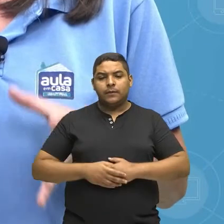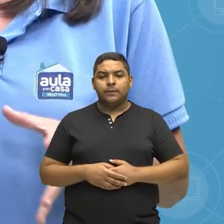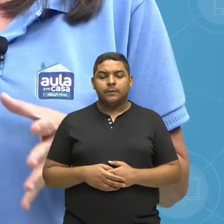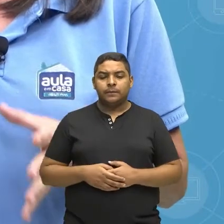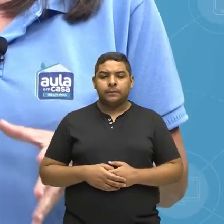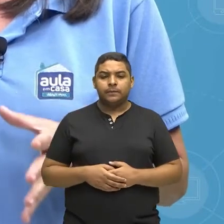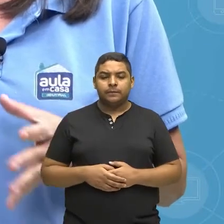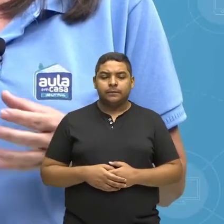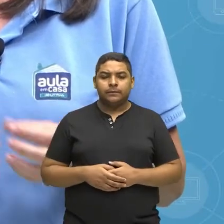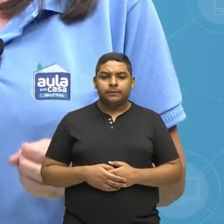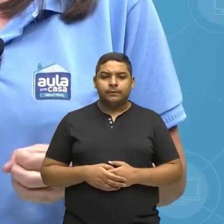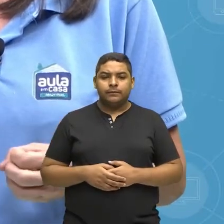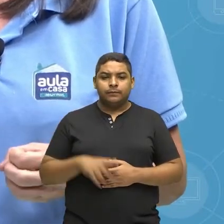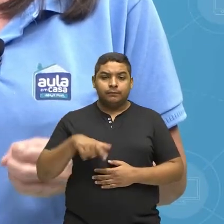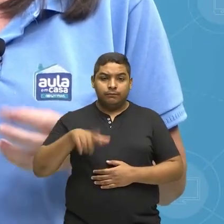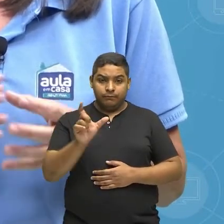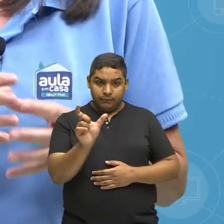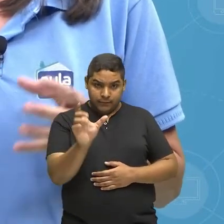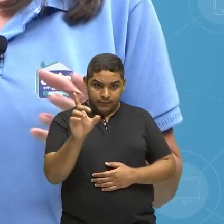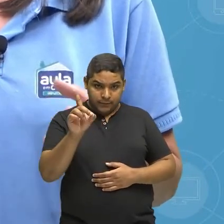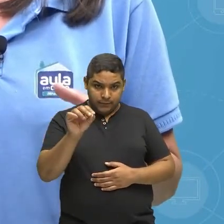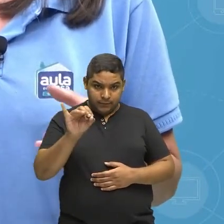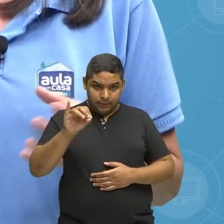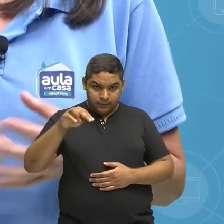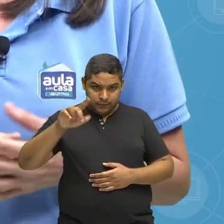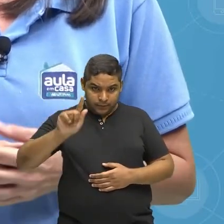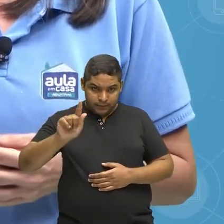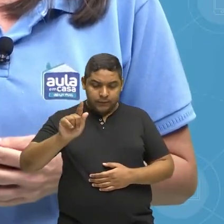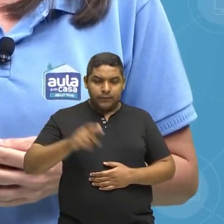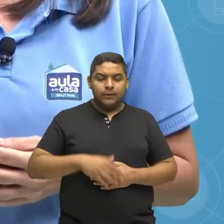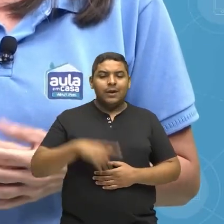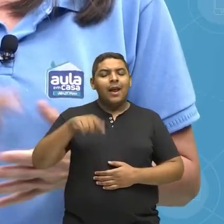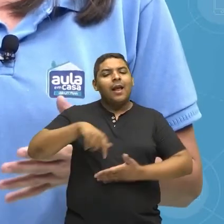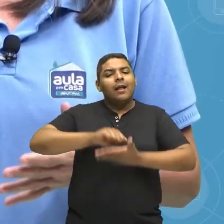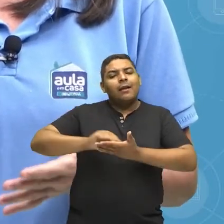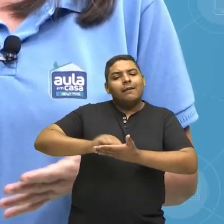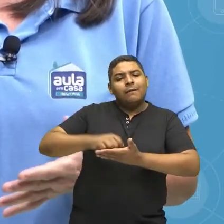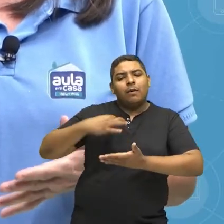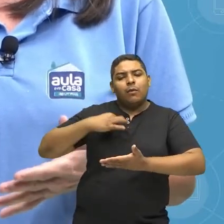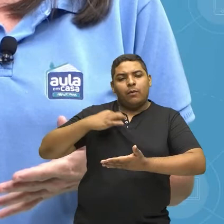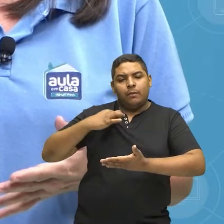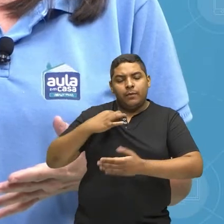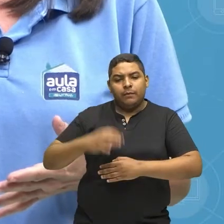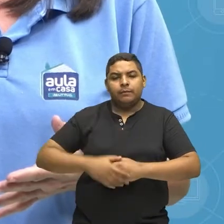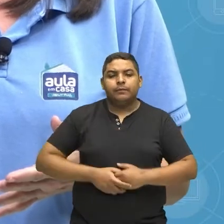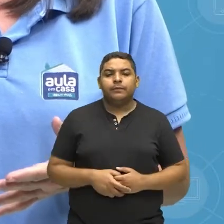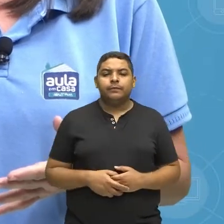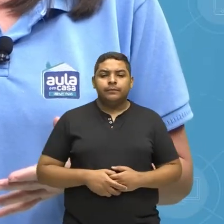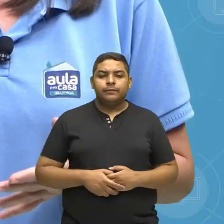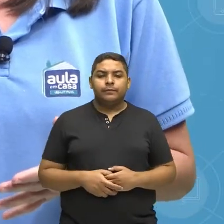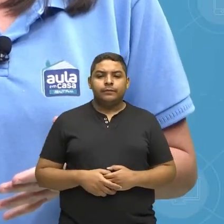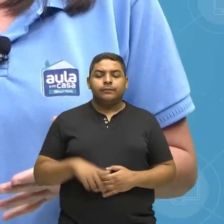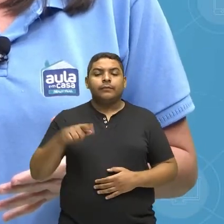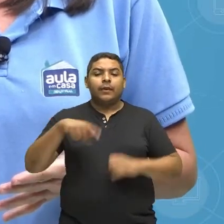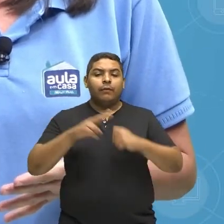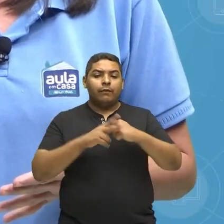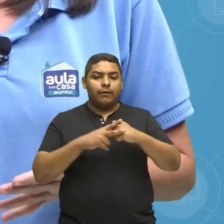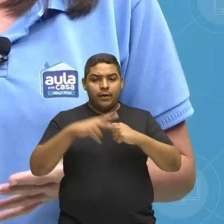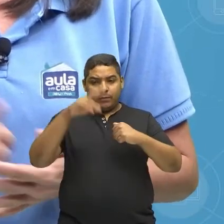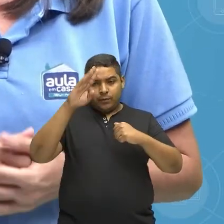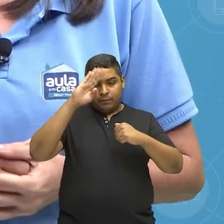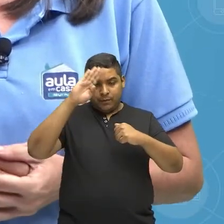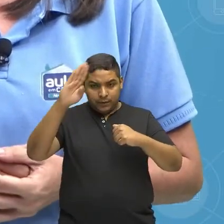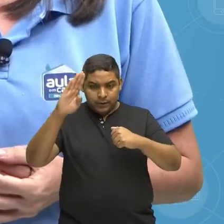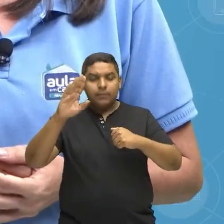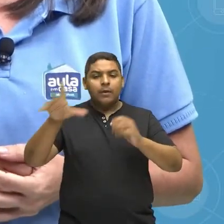Então, a palavra doing the laundry é lavar a roupa, tudo bem? Então, o verbo do, que é o verbo principal,